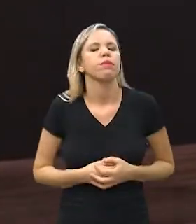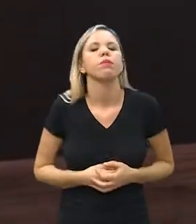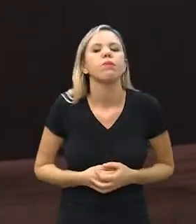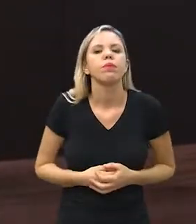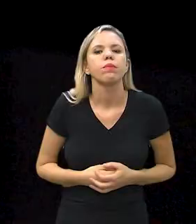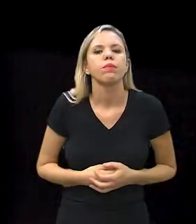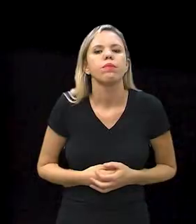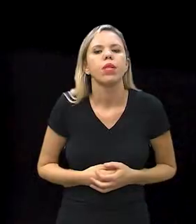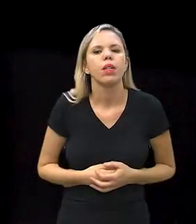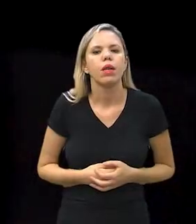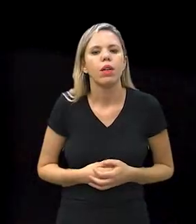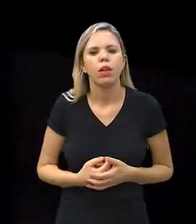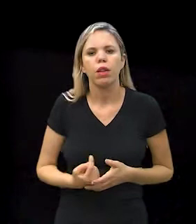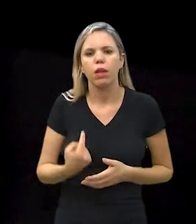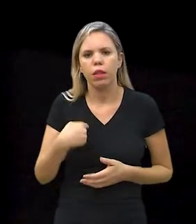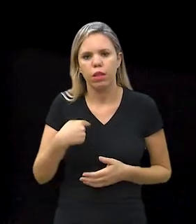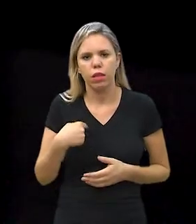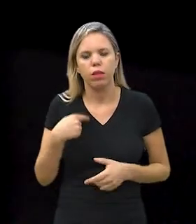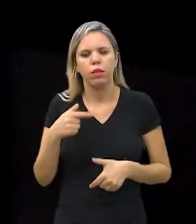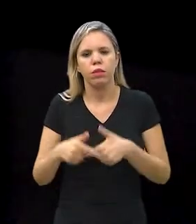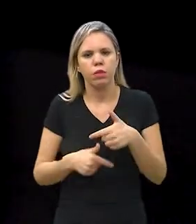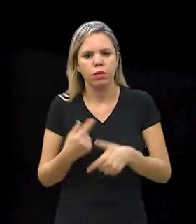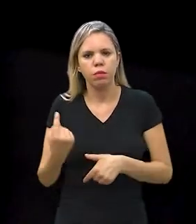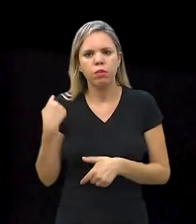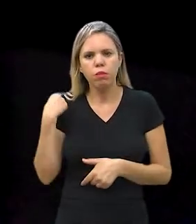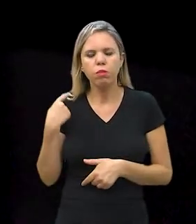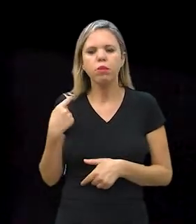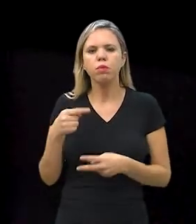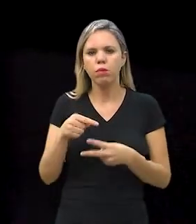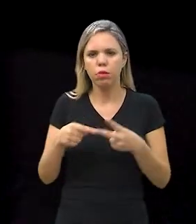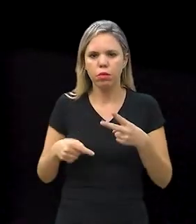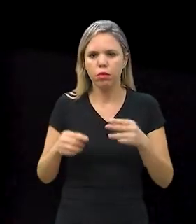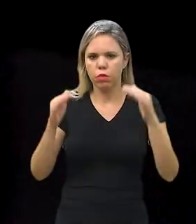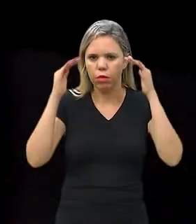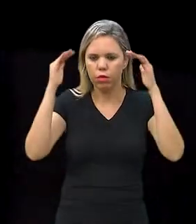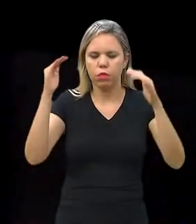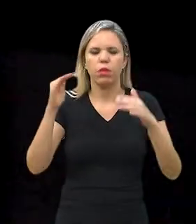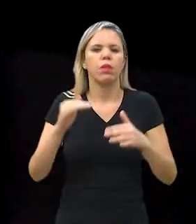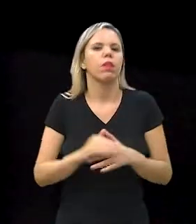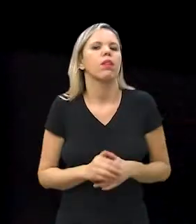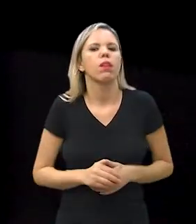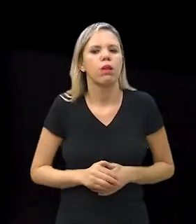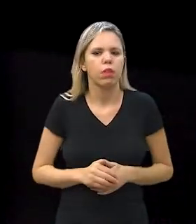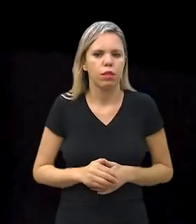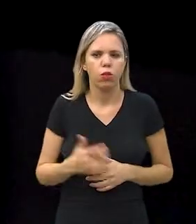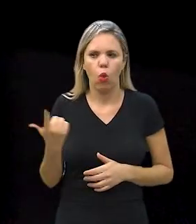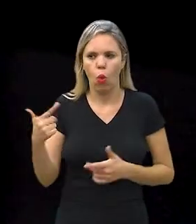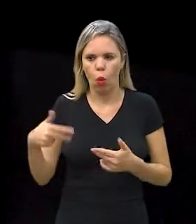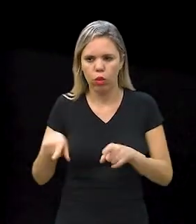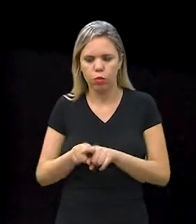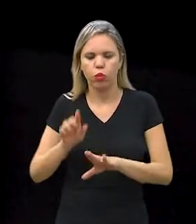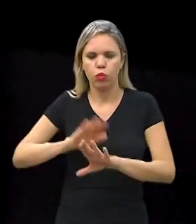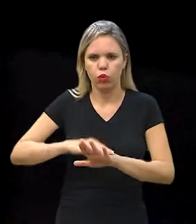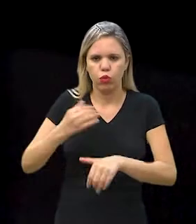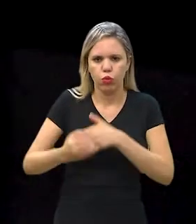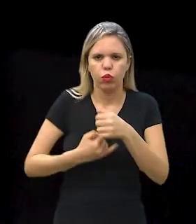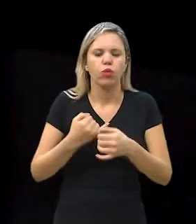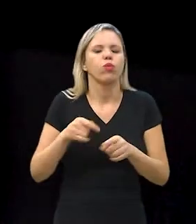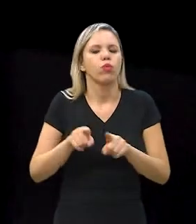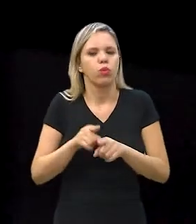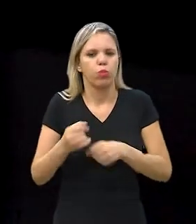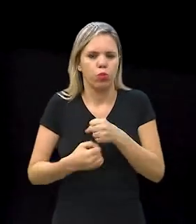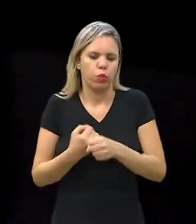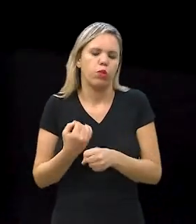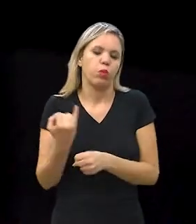consequência natural? Ela veio do seguinte, quando eu arrumei, né, esses dois pilares, vamos dizer assim, óbvio que tem outras coisas